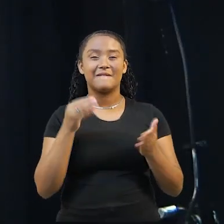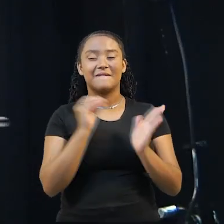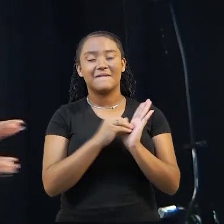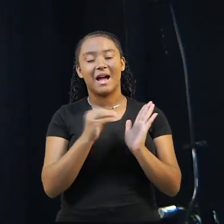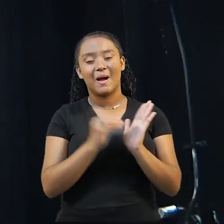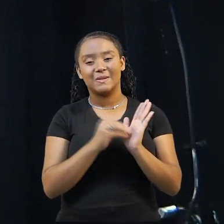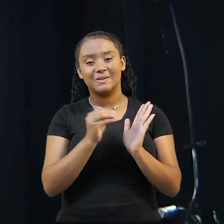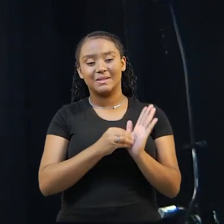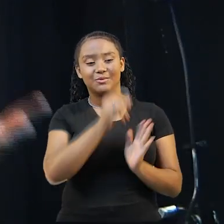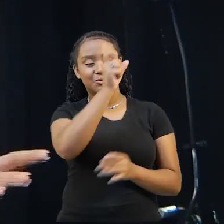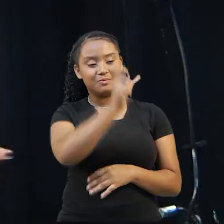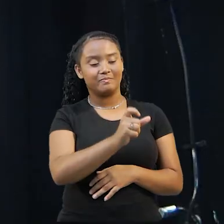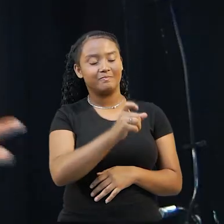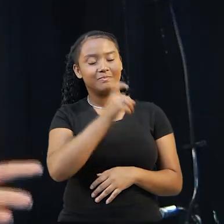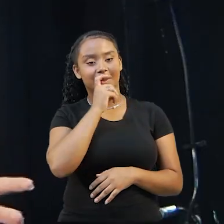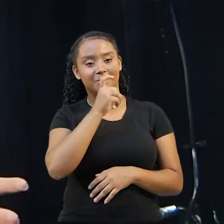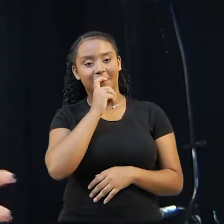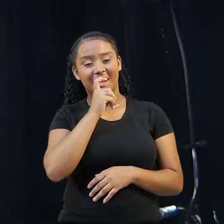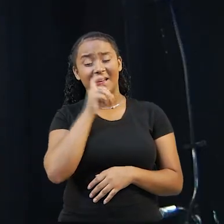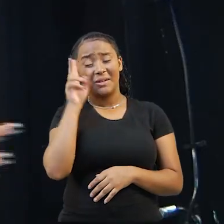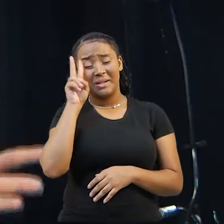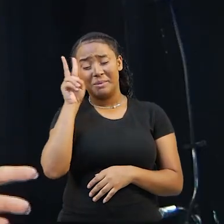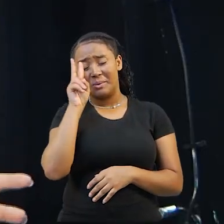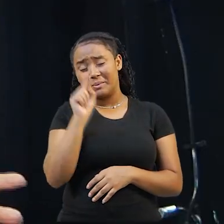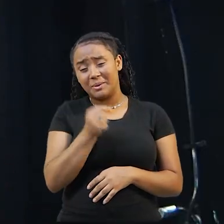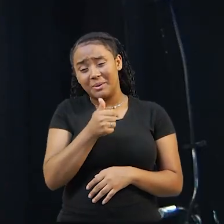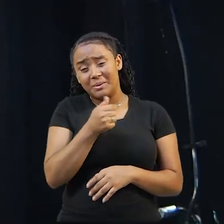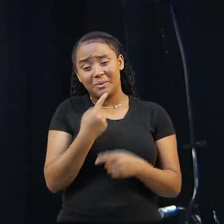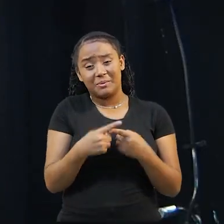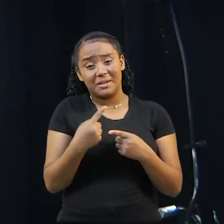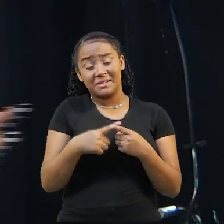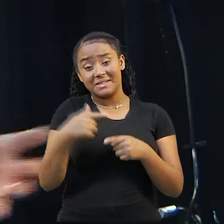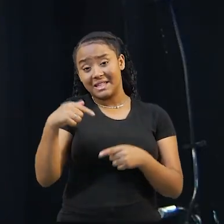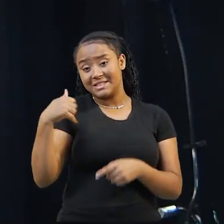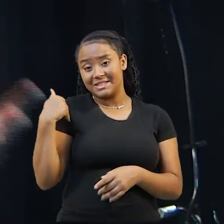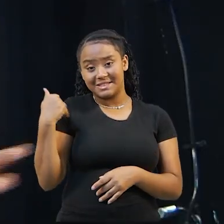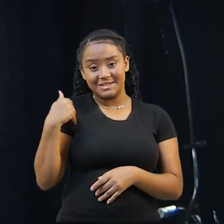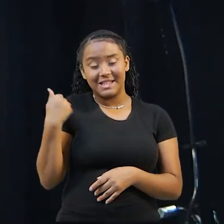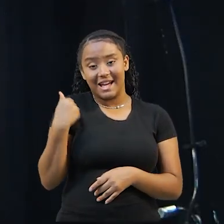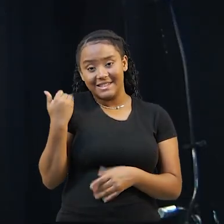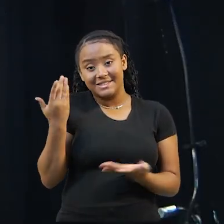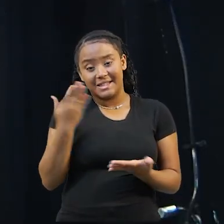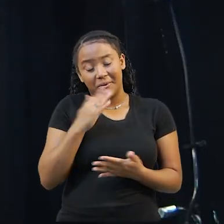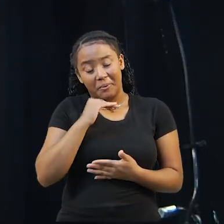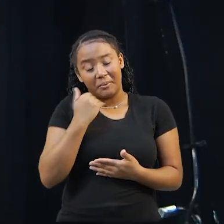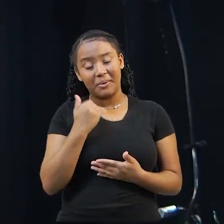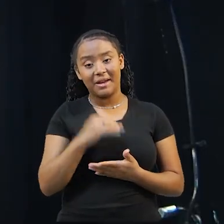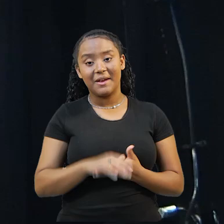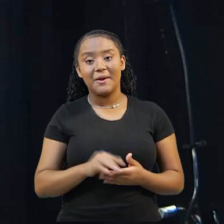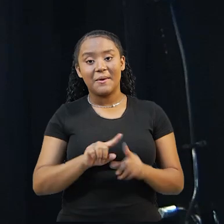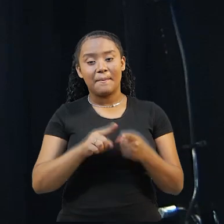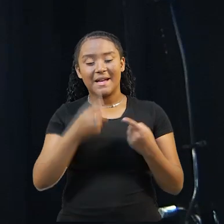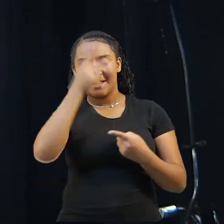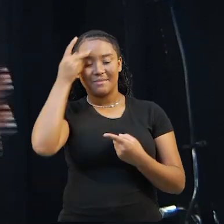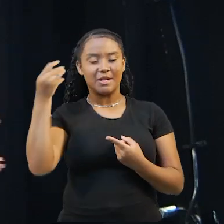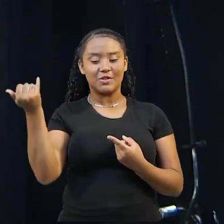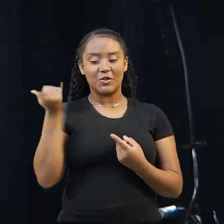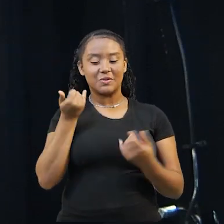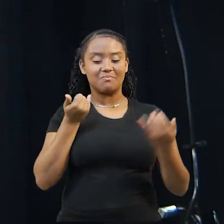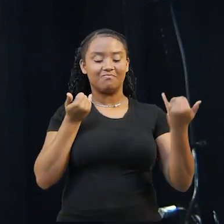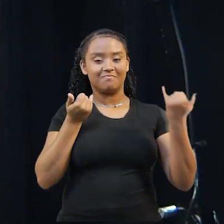pai, assim, né, do que eu me lembro, que é pouco, porque eu tinha 7 aninhos, mas do que todo mundo conta também, sempre foi uma pessoa